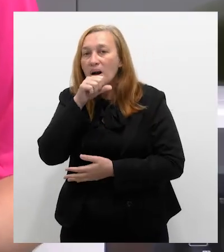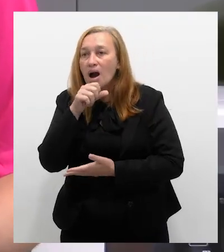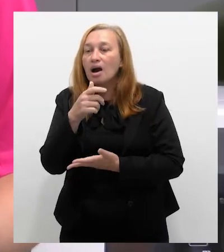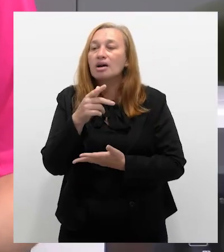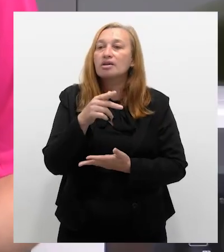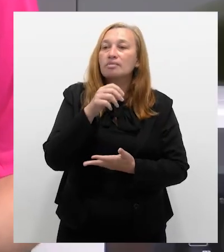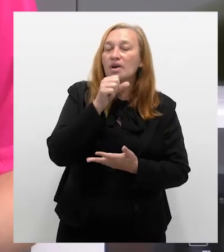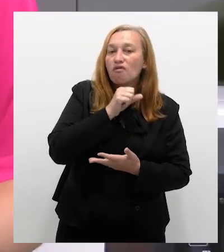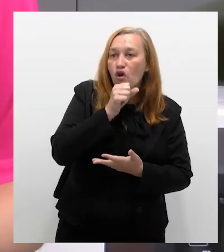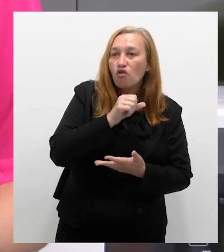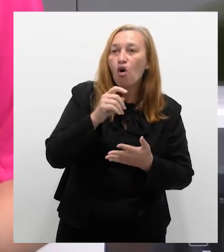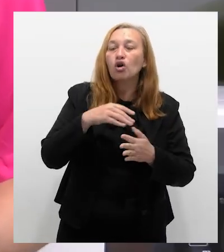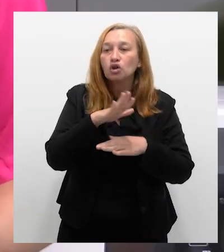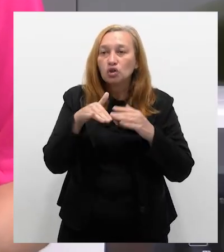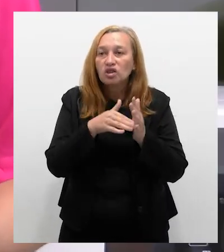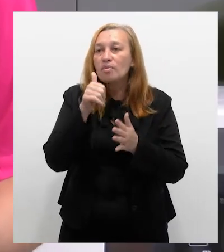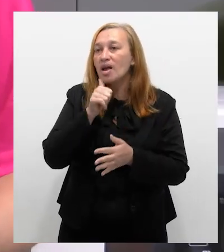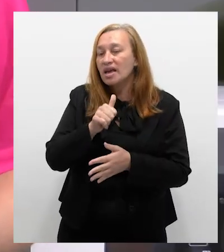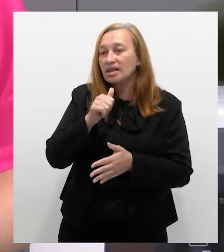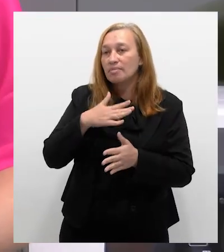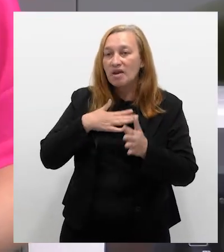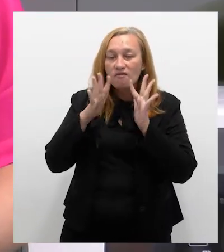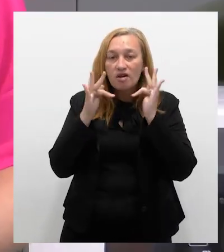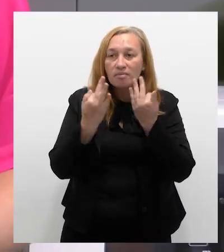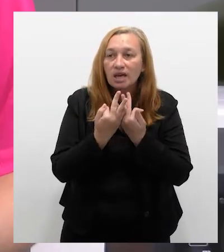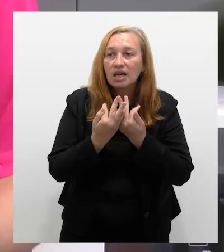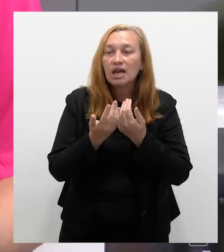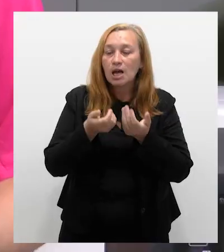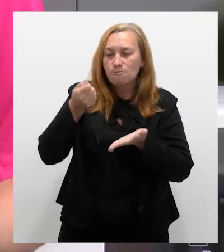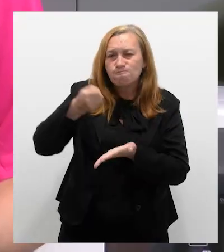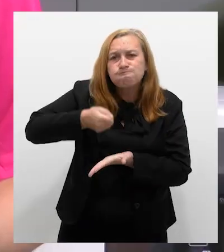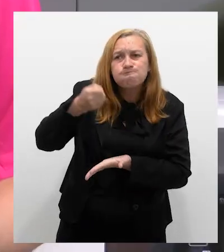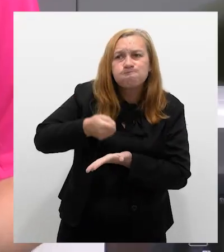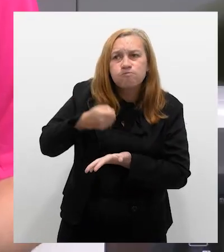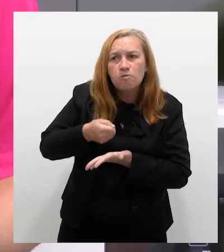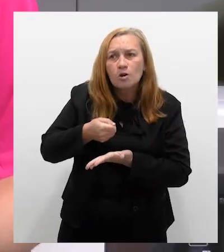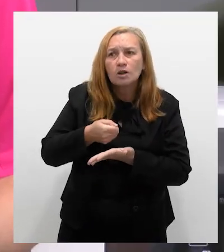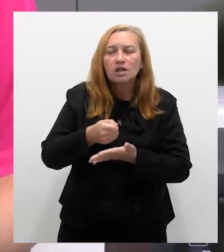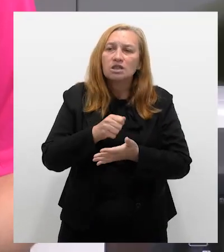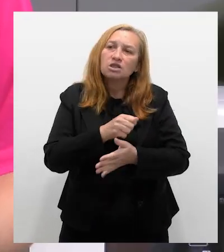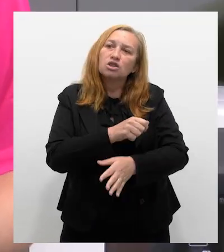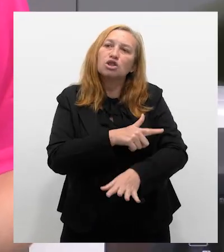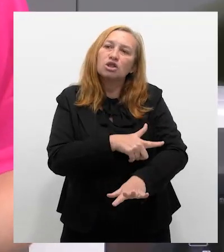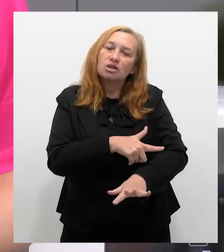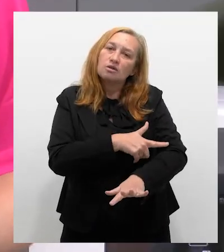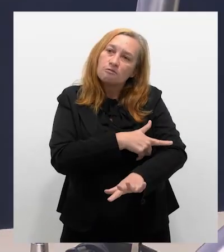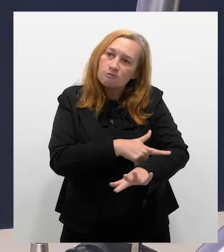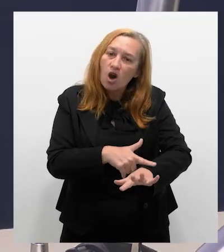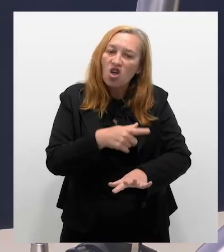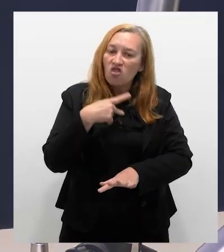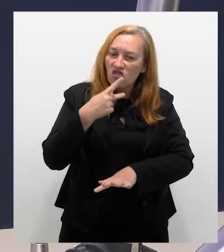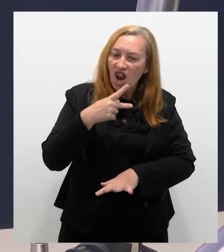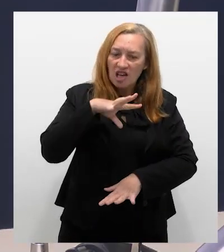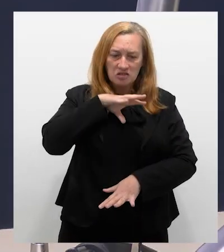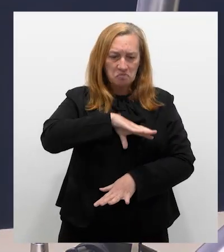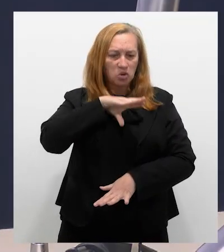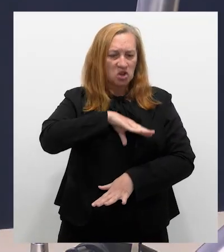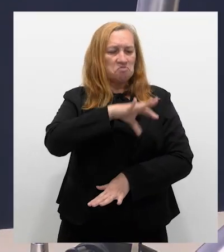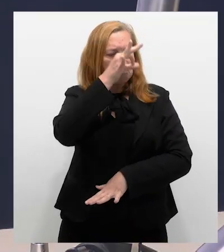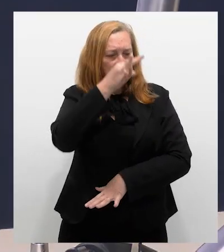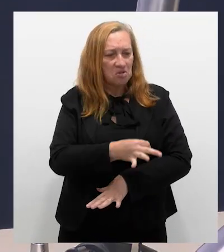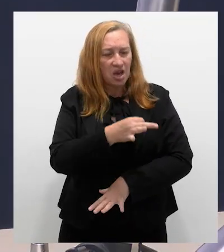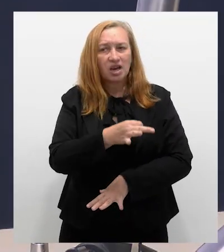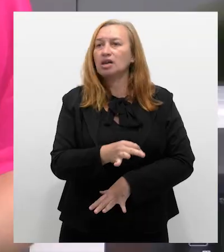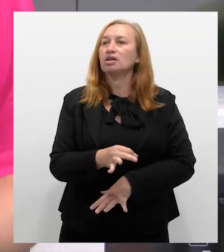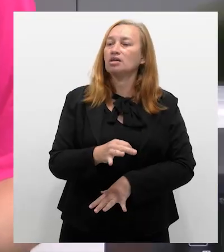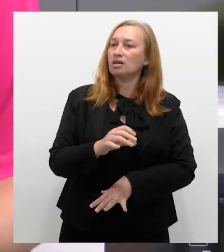minha mãe, a minha avó e todas as mulheres da minha família, elas exigiam de mim muita educação, né? Sim. Que eu falasse